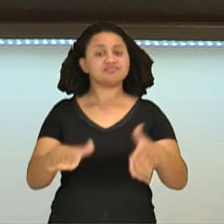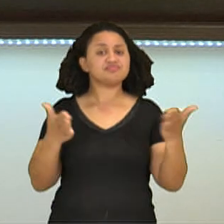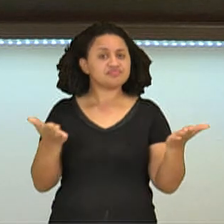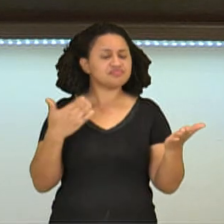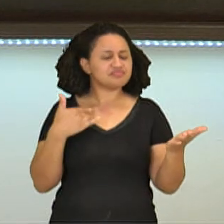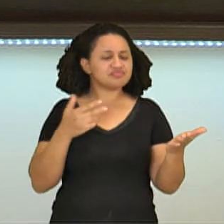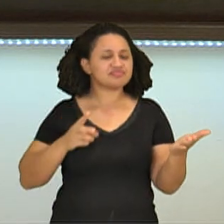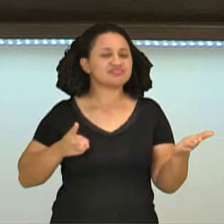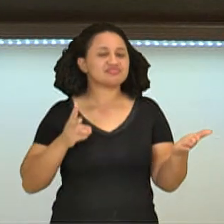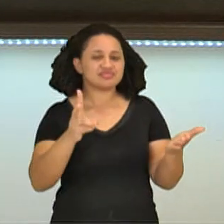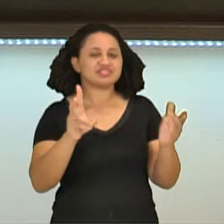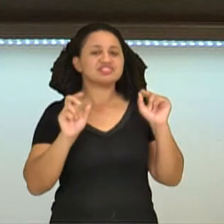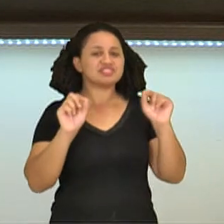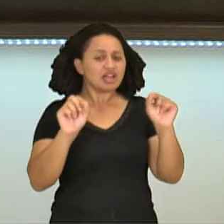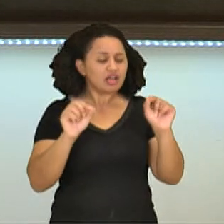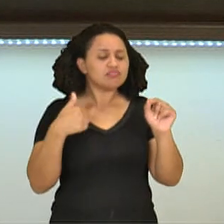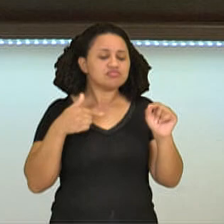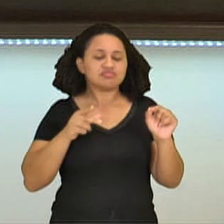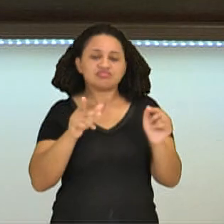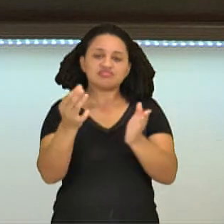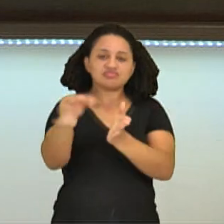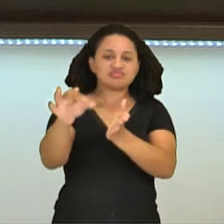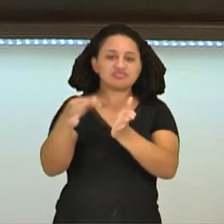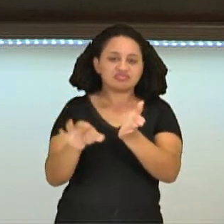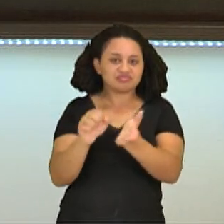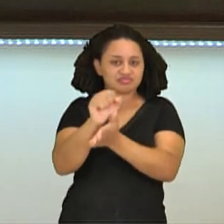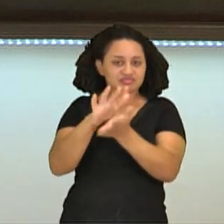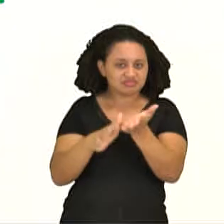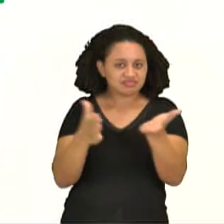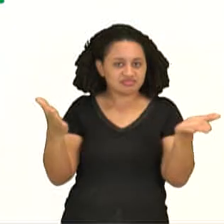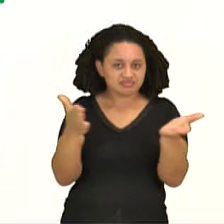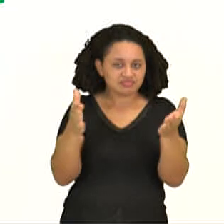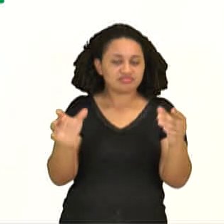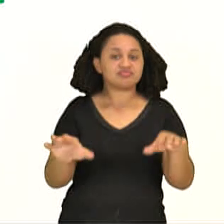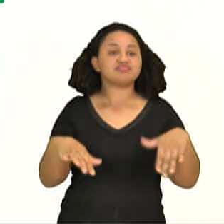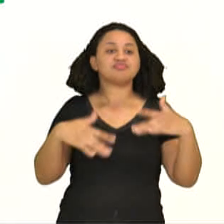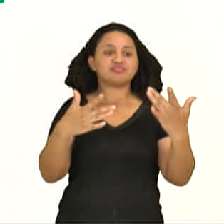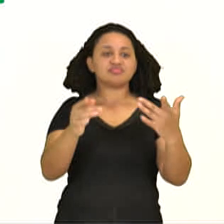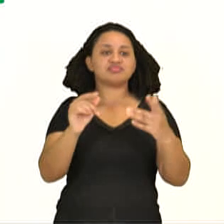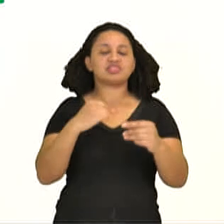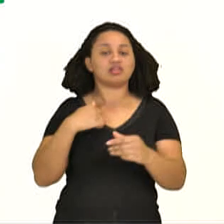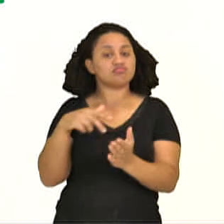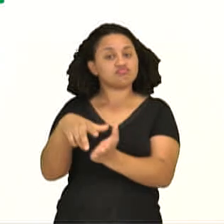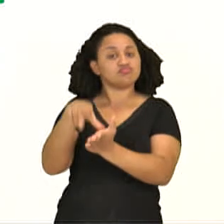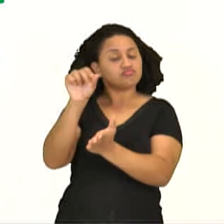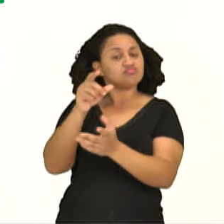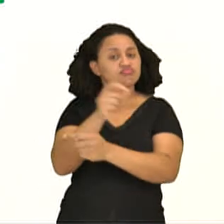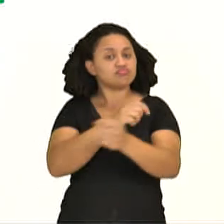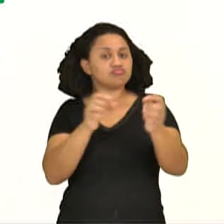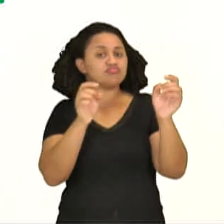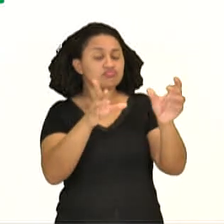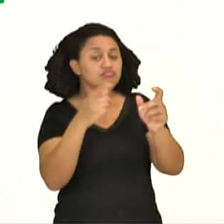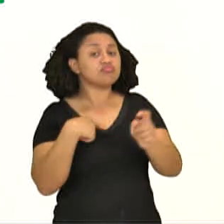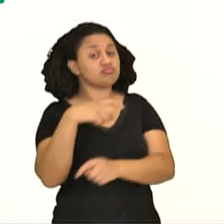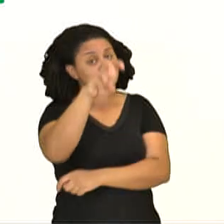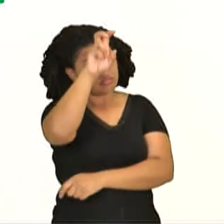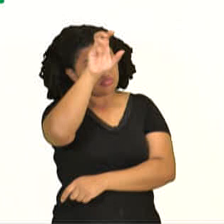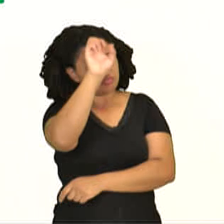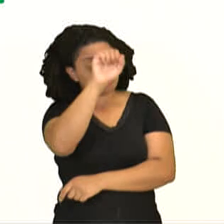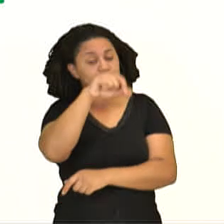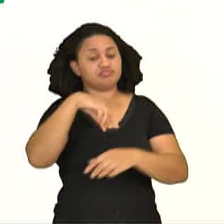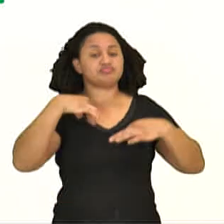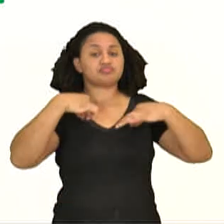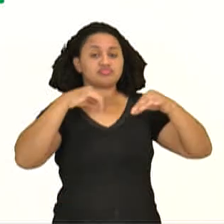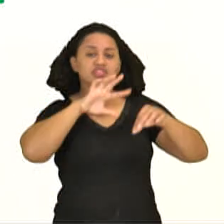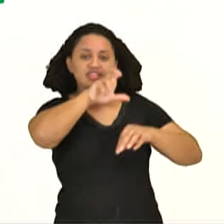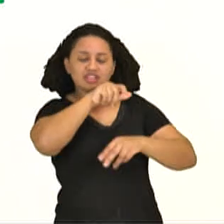Voltei! Vamos, professor, que susto! Vamos corrigir juntos essa! Os cuxitas comercializavam com os egípcios peles de